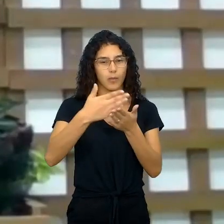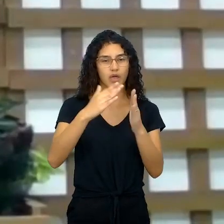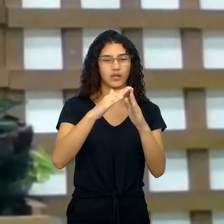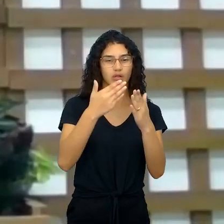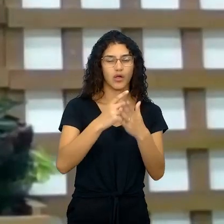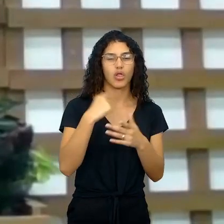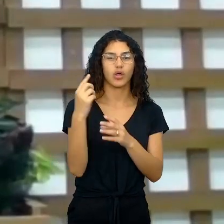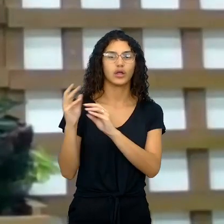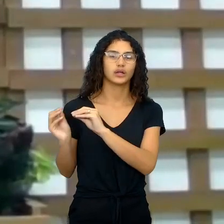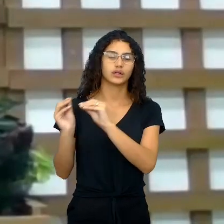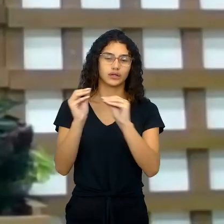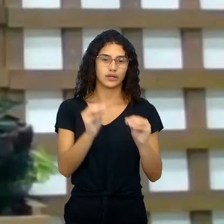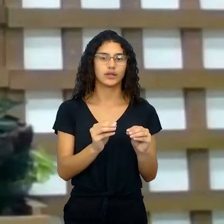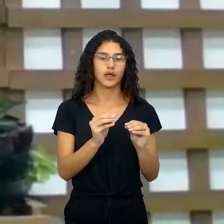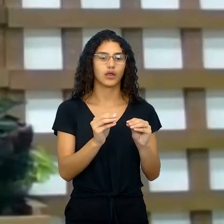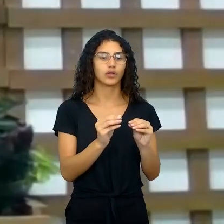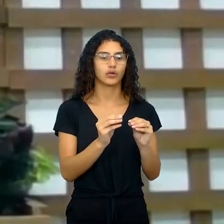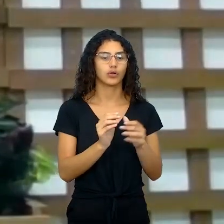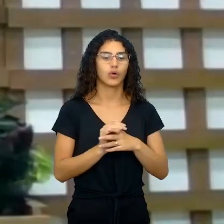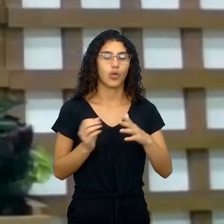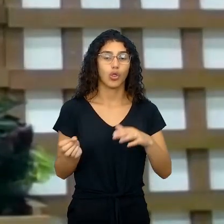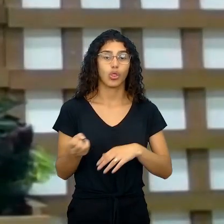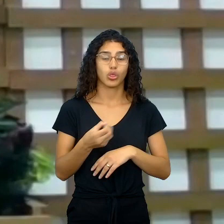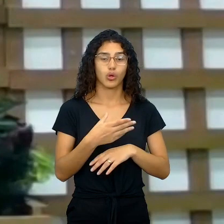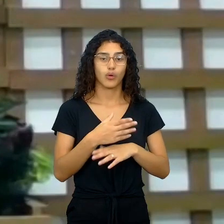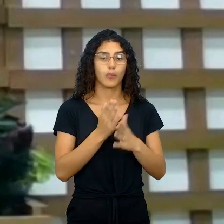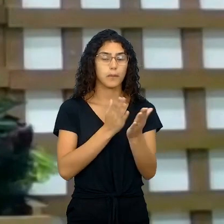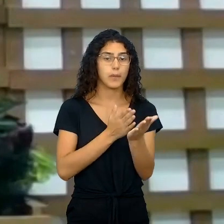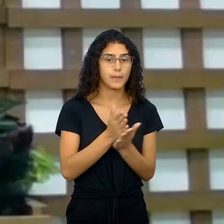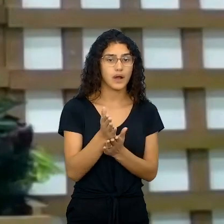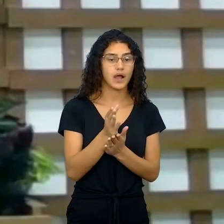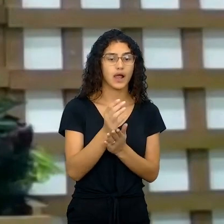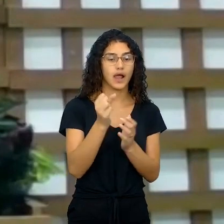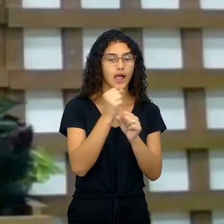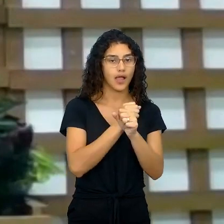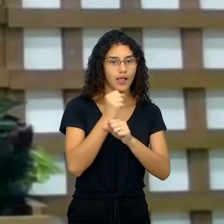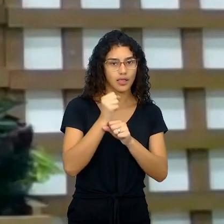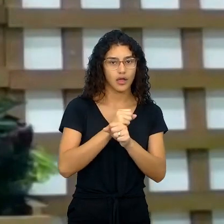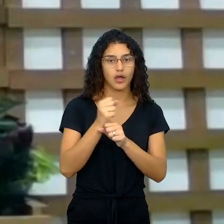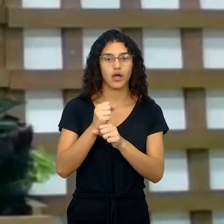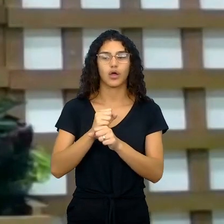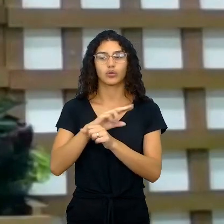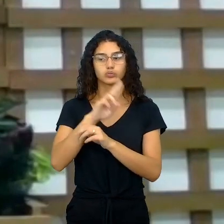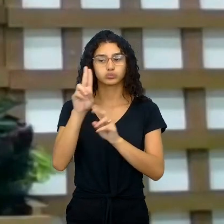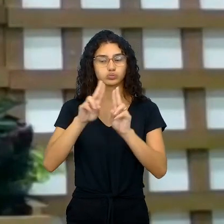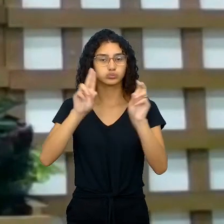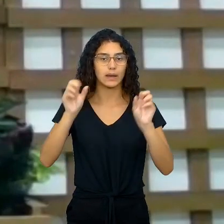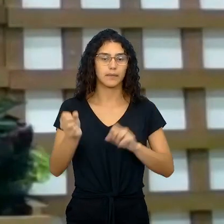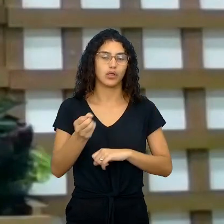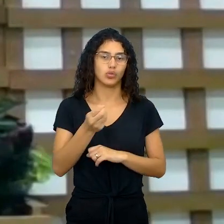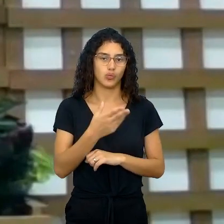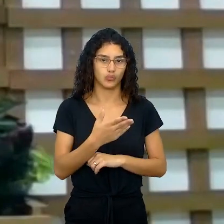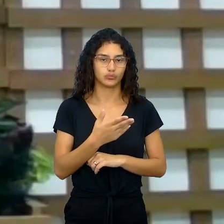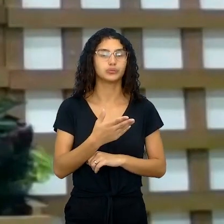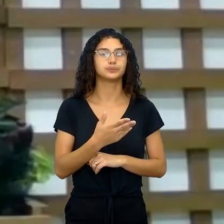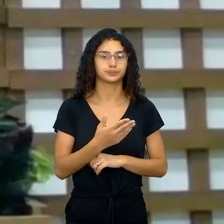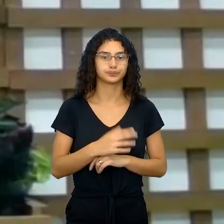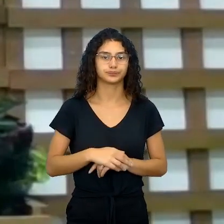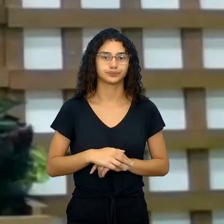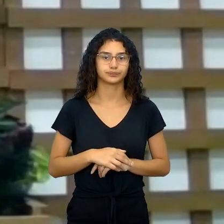está trazendo, o mote do programa é trazer cada ano, tentar trazer uma temática nova. E